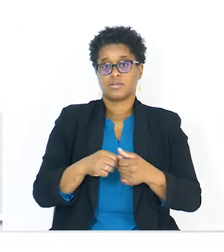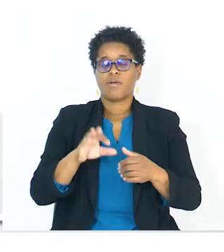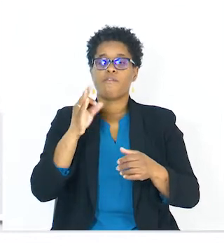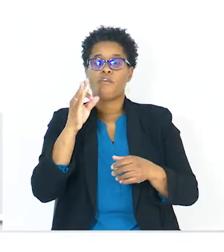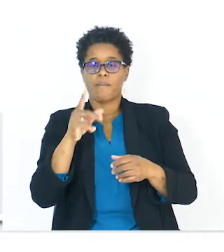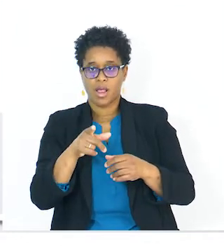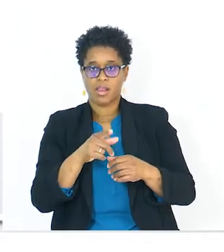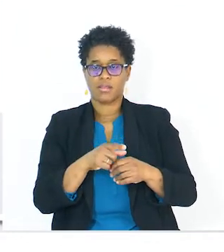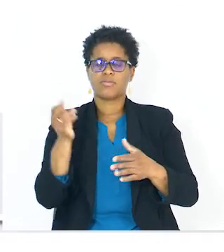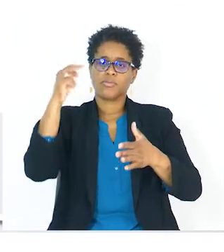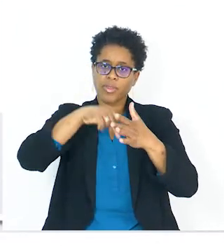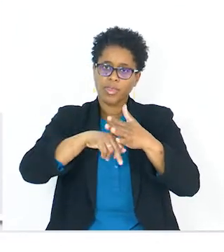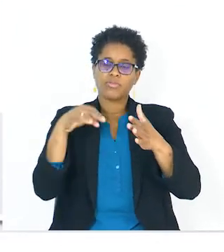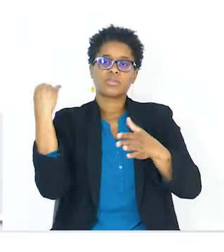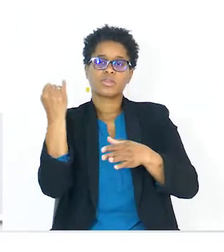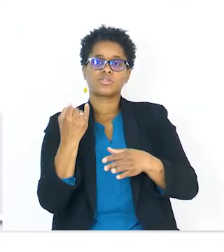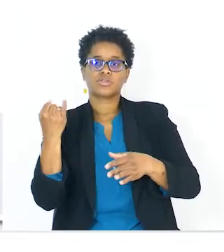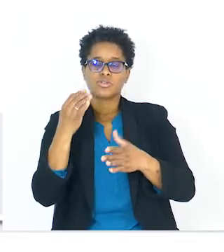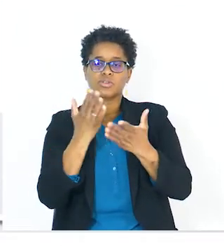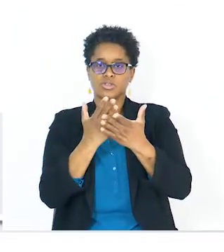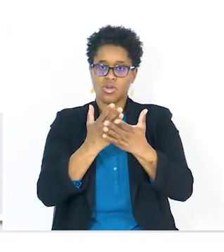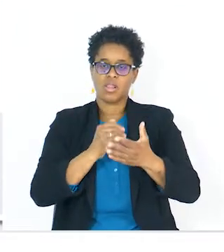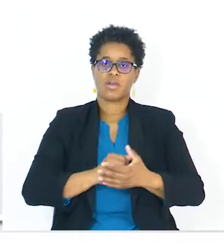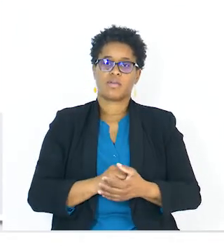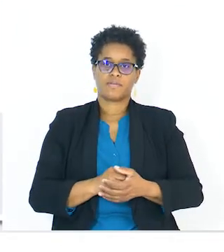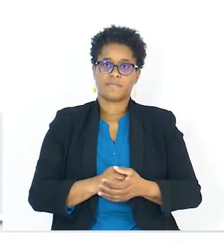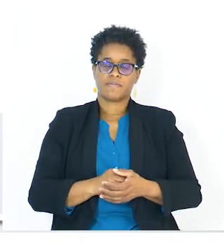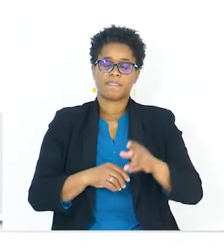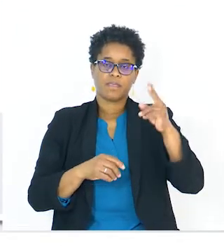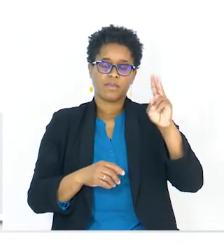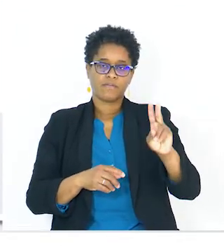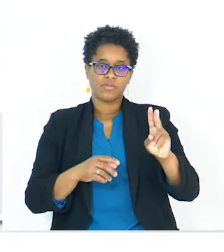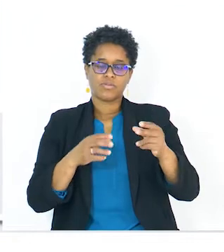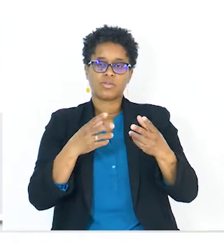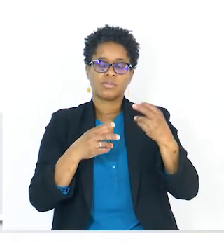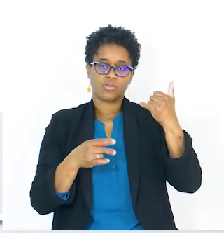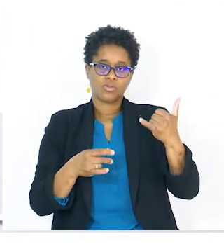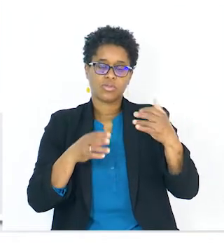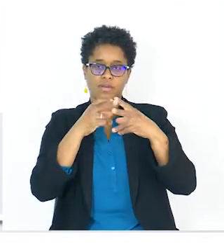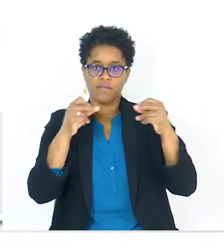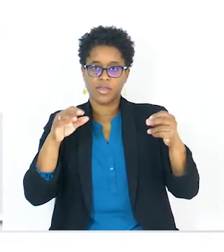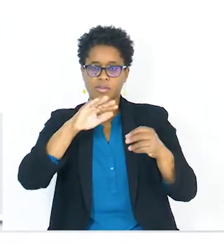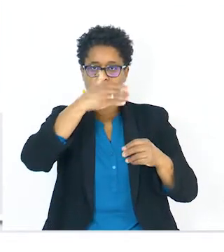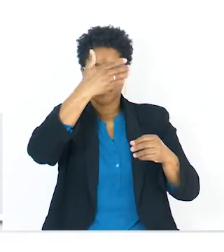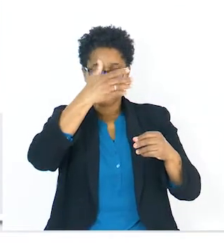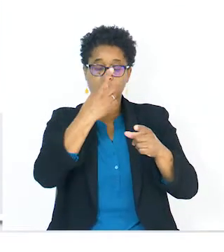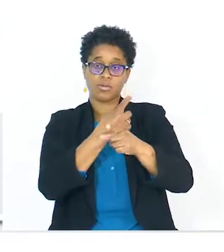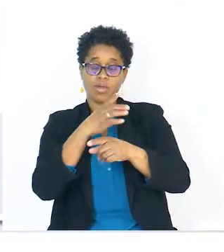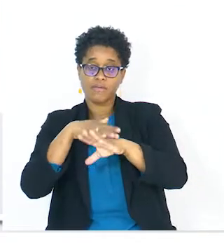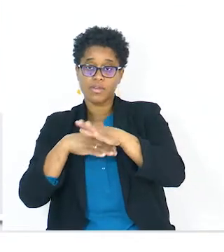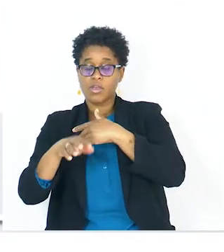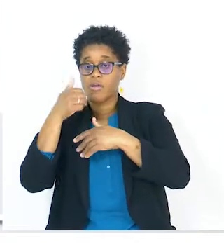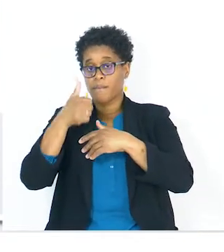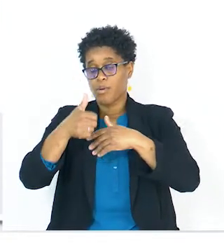âmbito formal dentro da instituição escolar. A segunda frase. O primeiro passo de